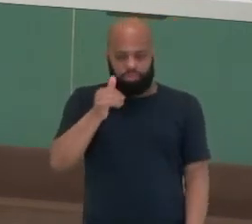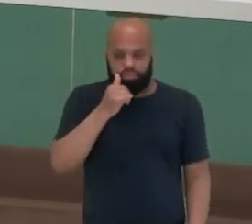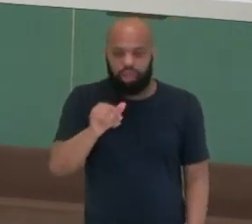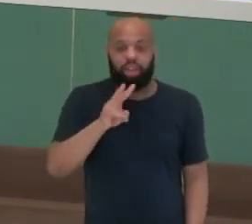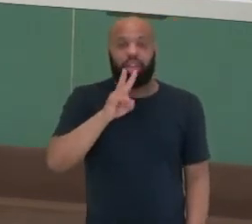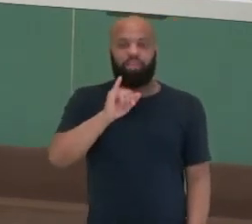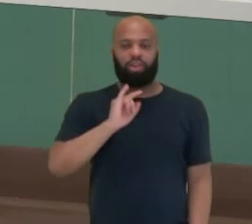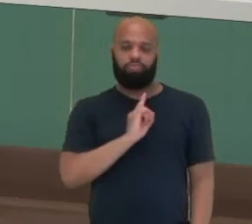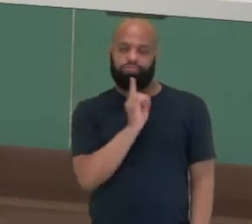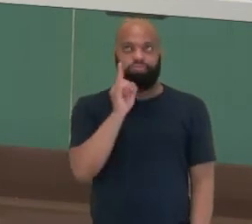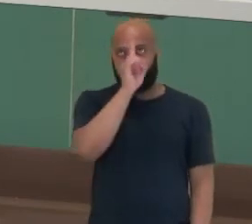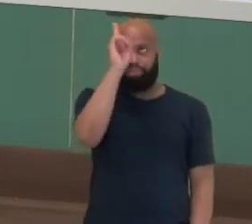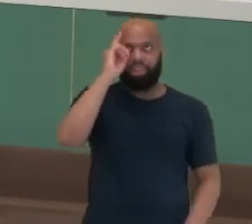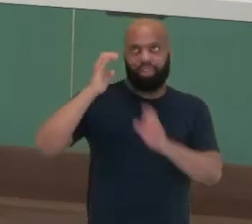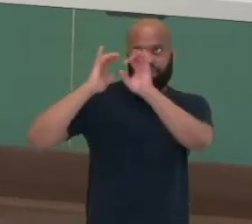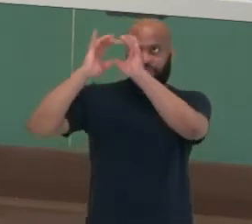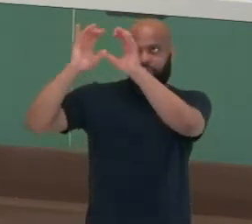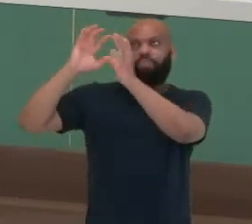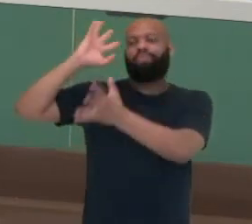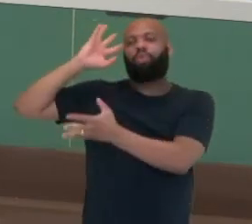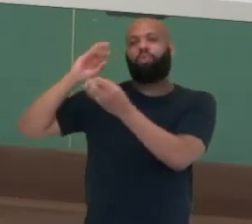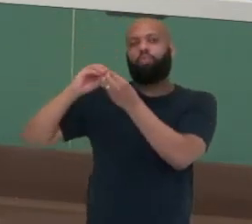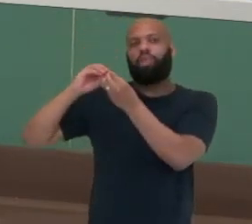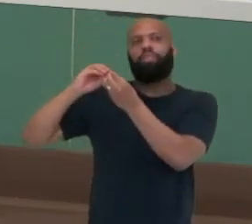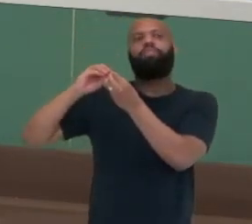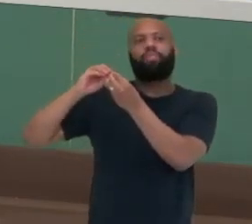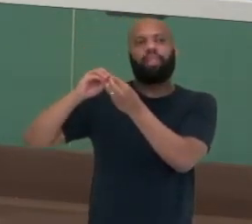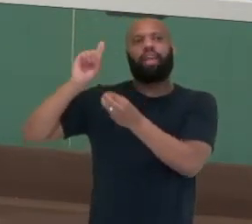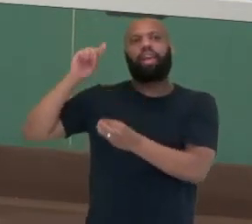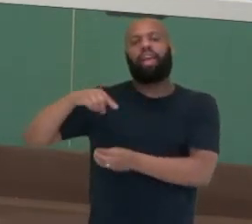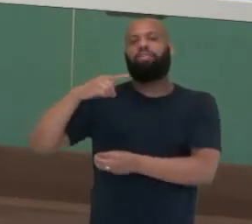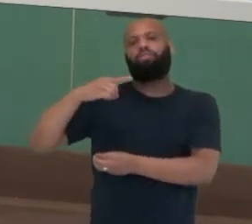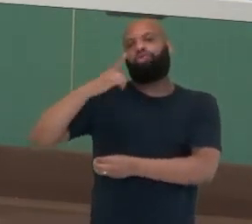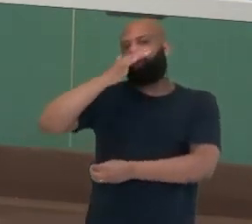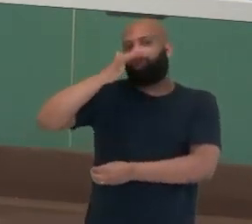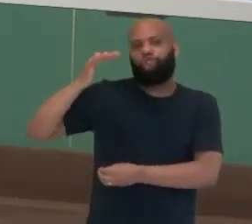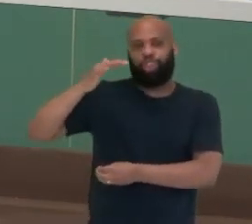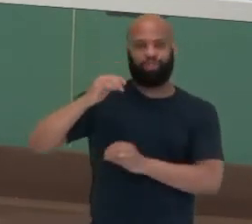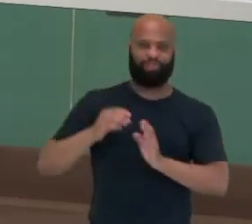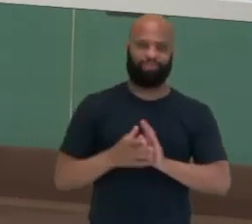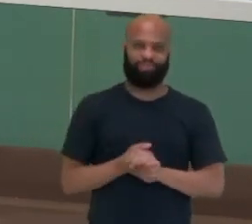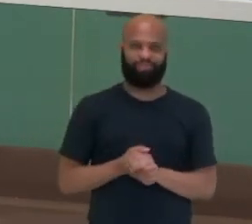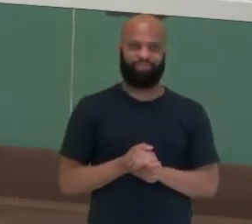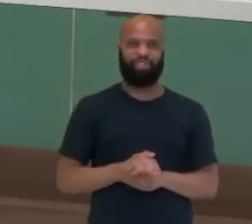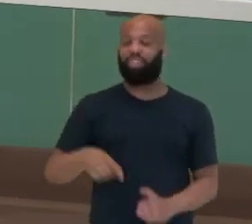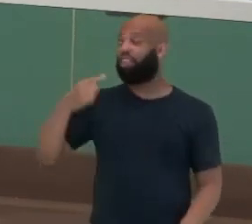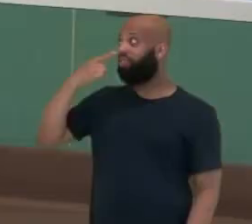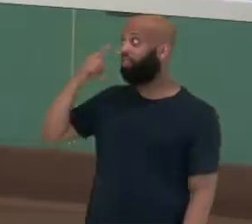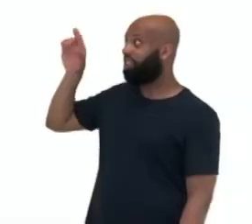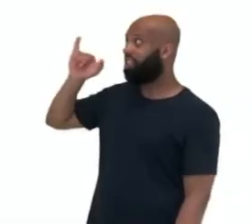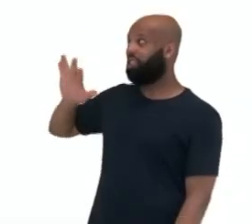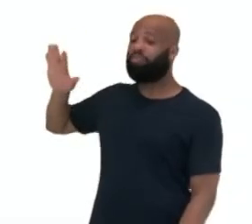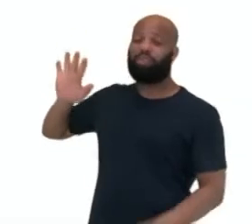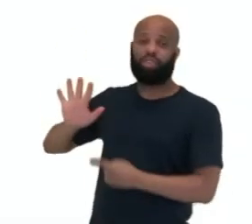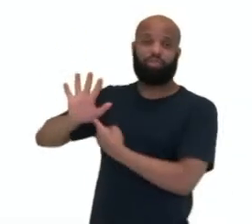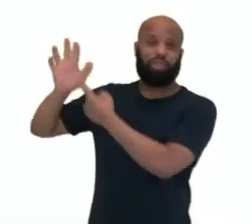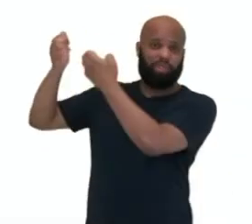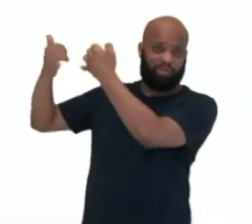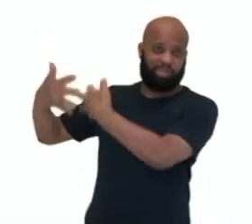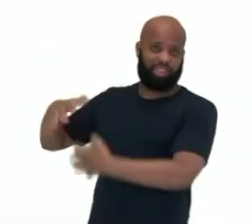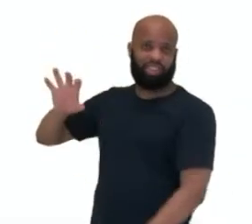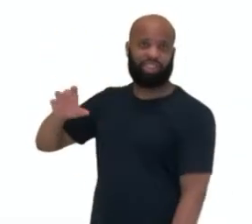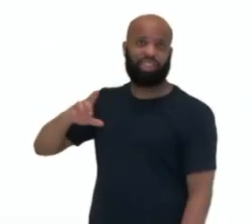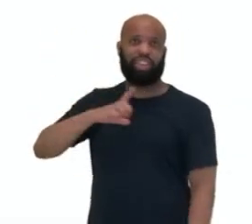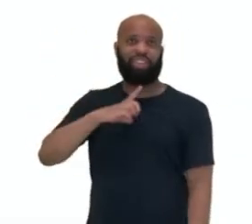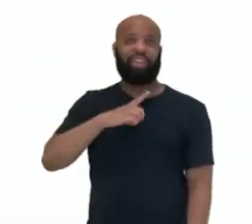cérebro, que os interpreta como sensação de odor, o cheiro. Então reparem nessa imagem. Então, na